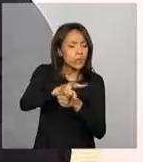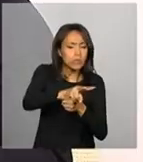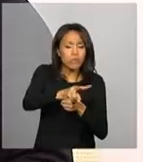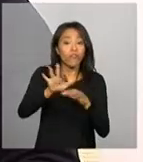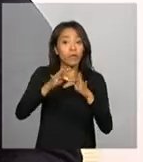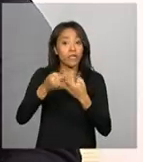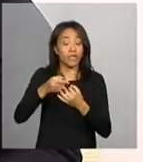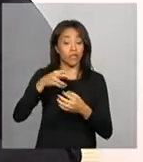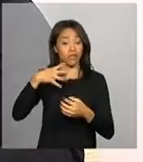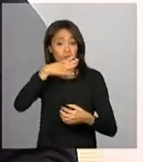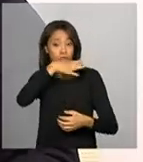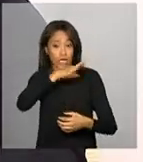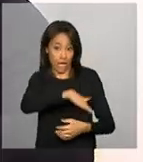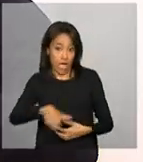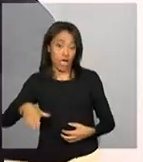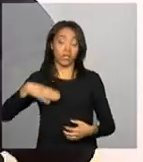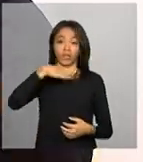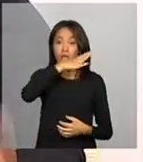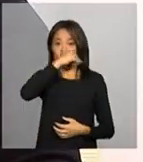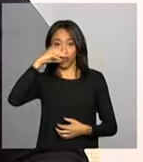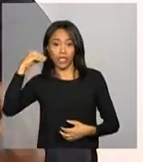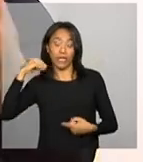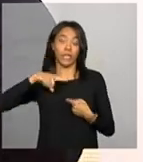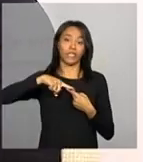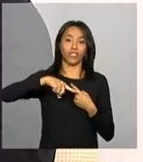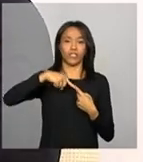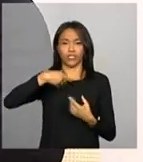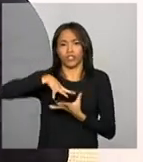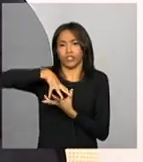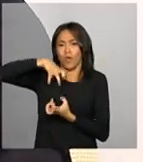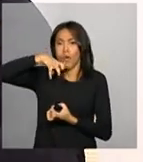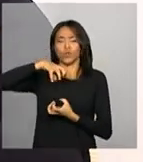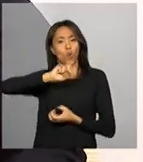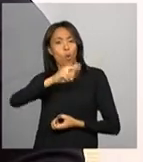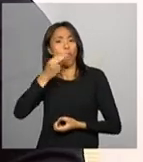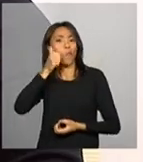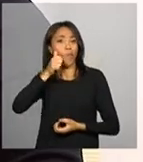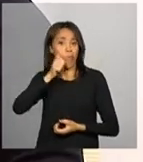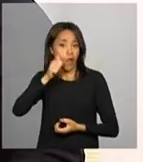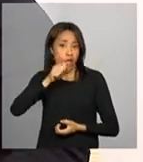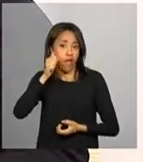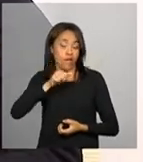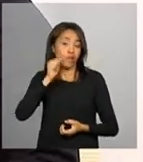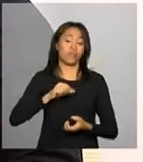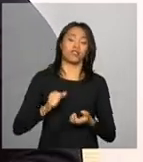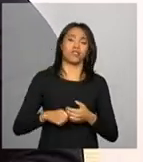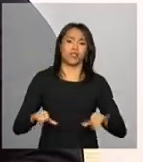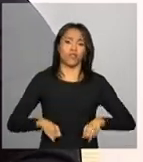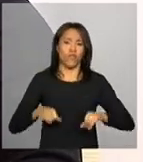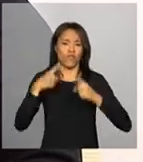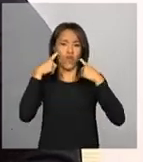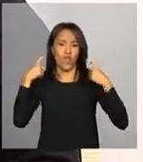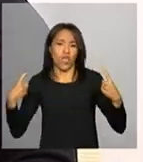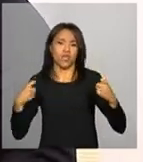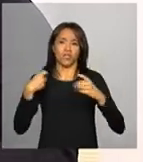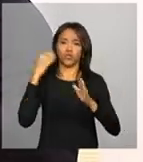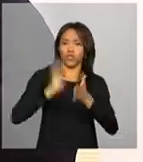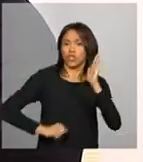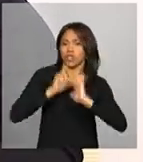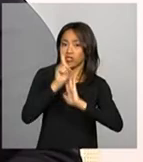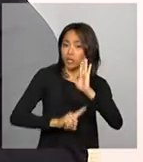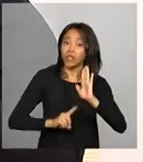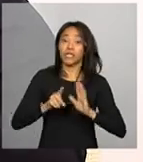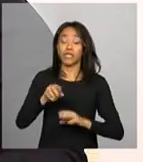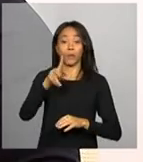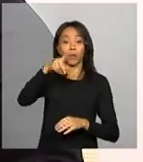crianças adolescentes idosos mulheres em situação de violência e violação de direitos que o pai F acompanha